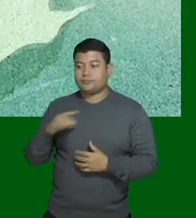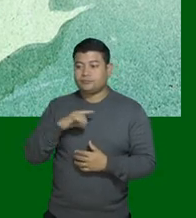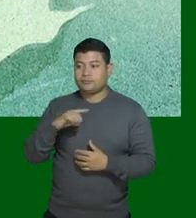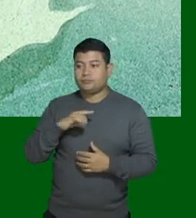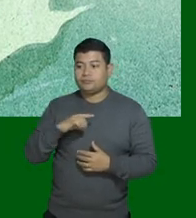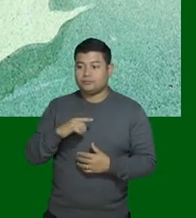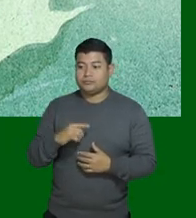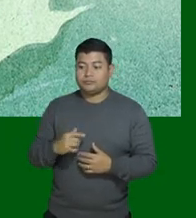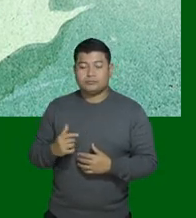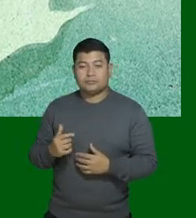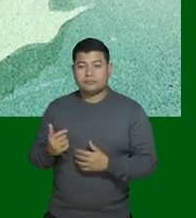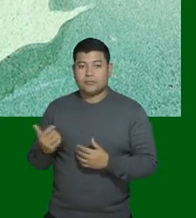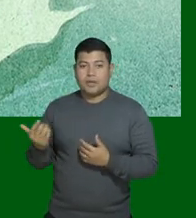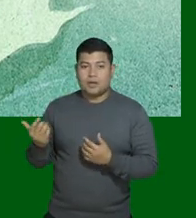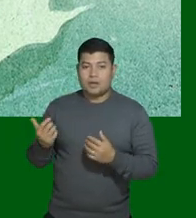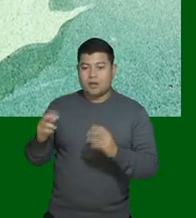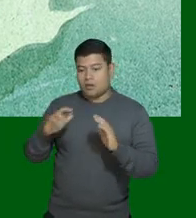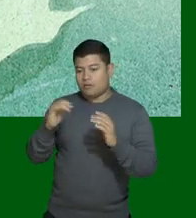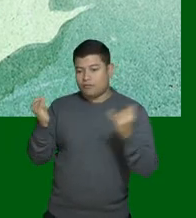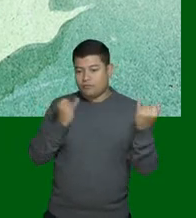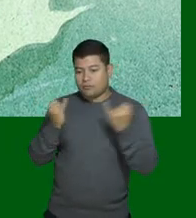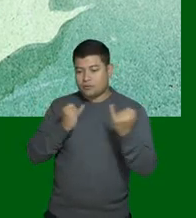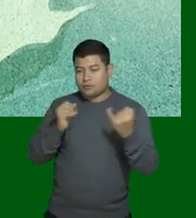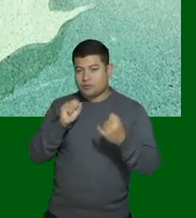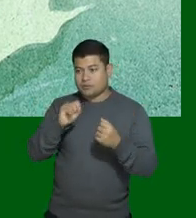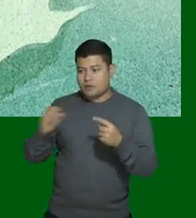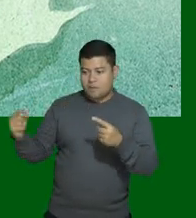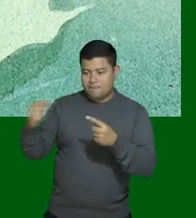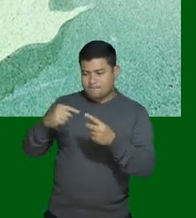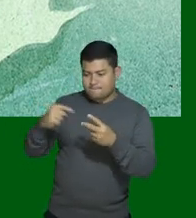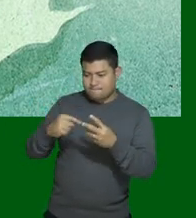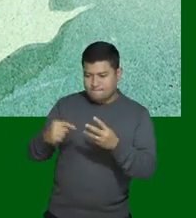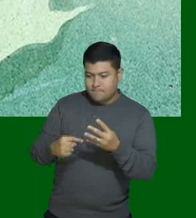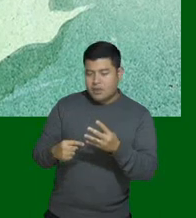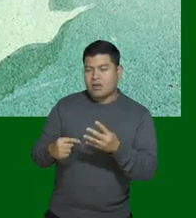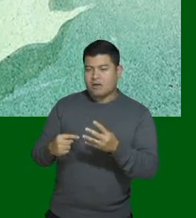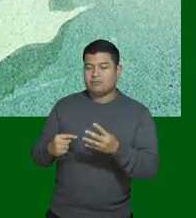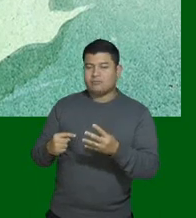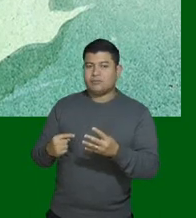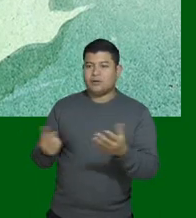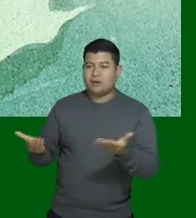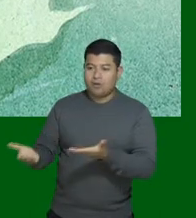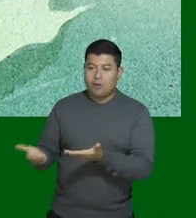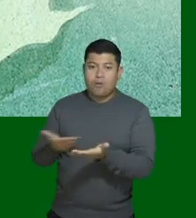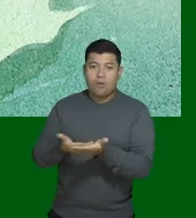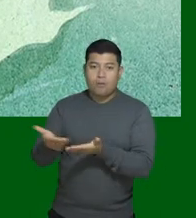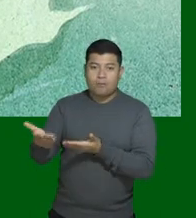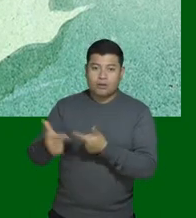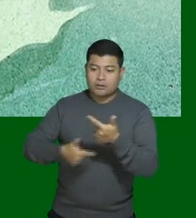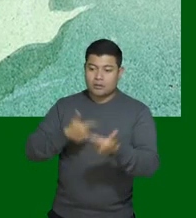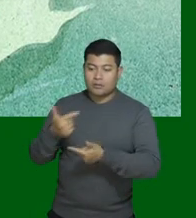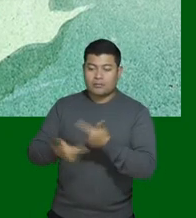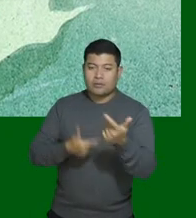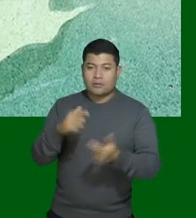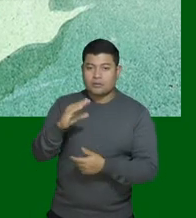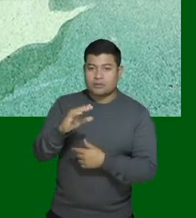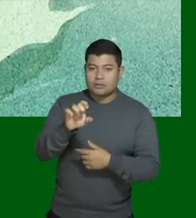informações, se ela enquadra, ela é encaminhada para o CEDRA. Vamos aos passos